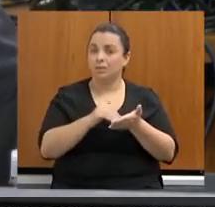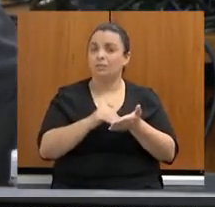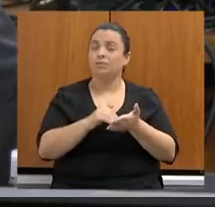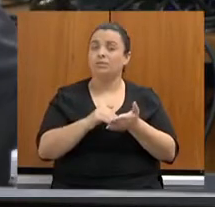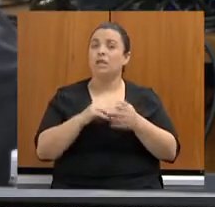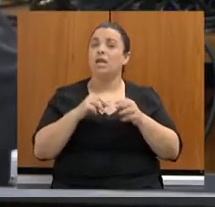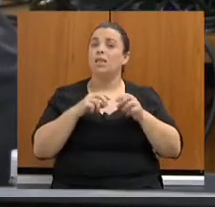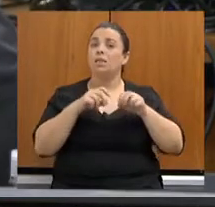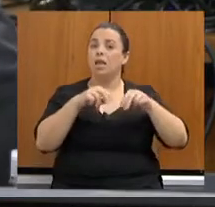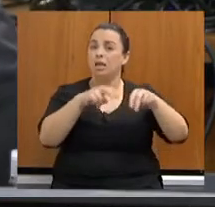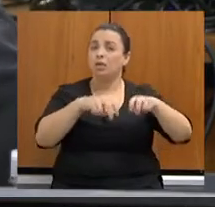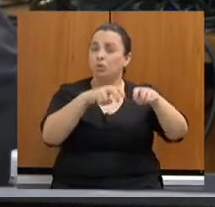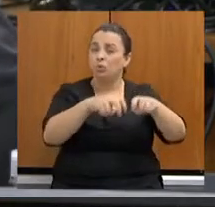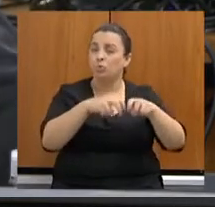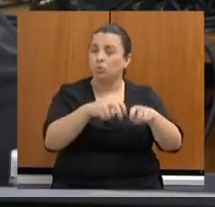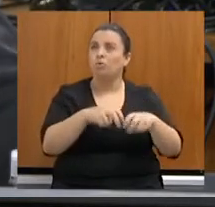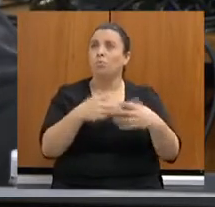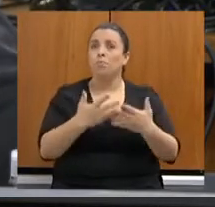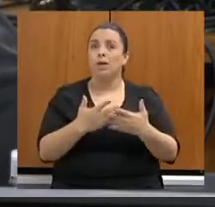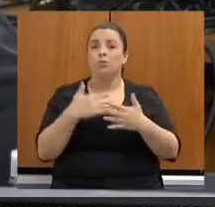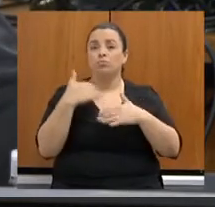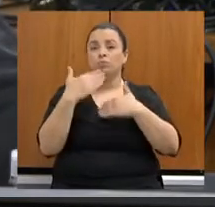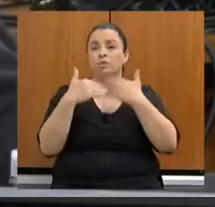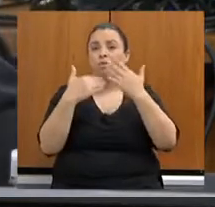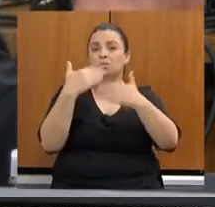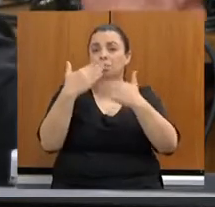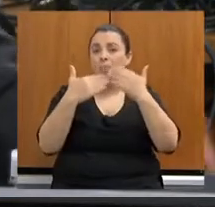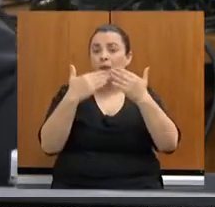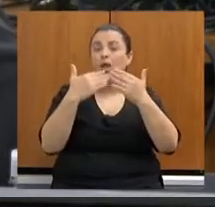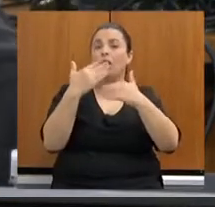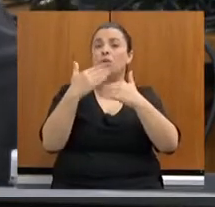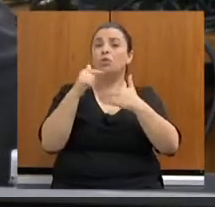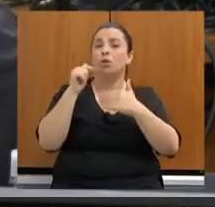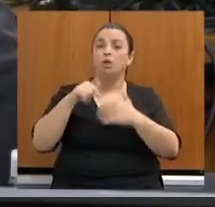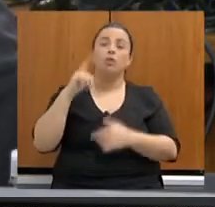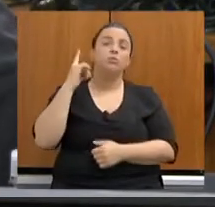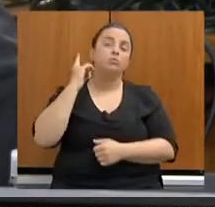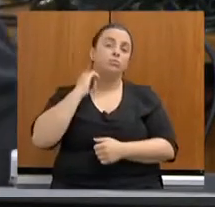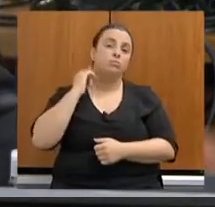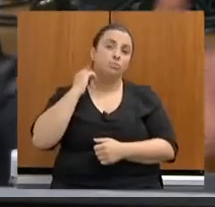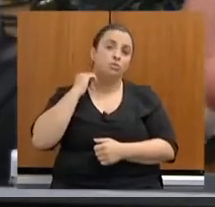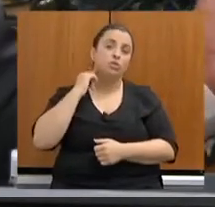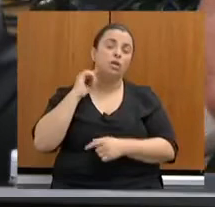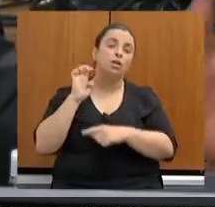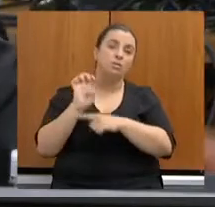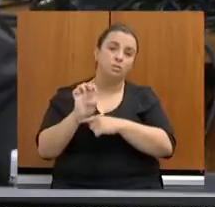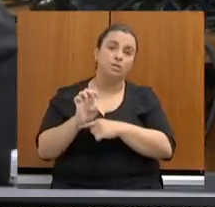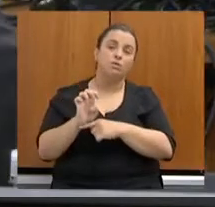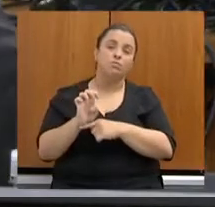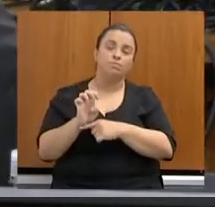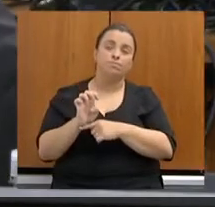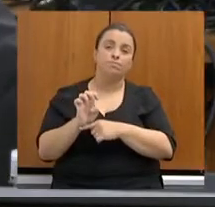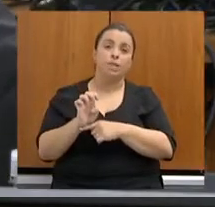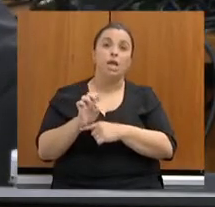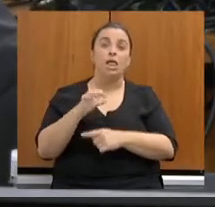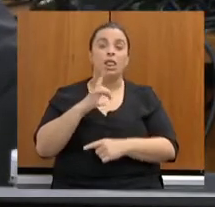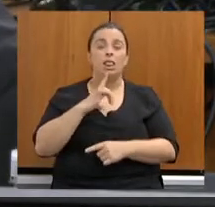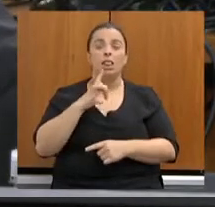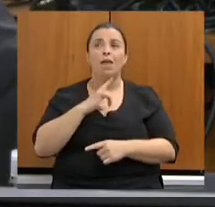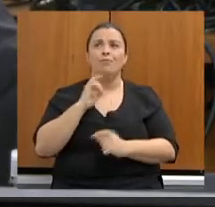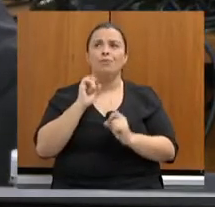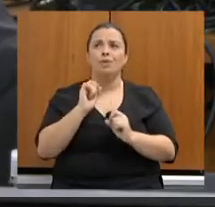o crescimento para o desenvolvimento do nosso Estado visto que nós se vemos em um aumento